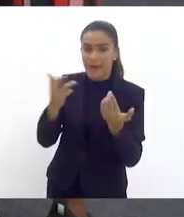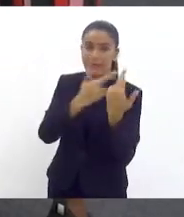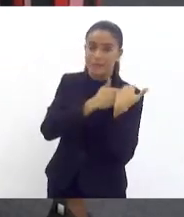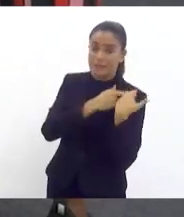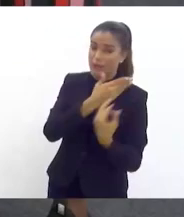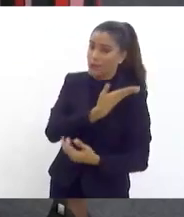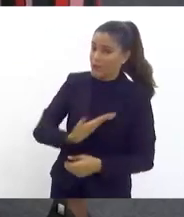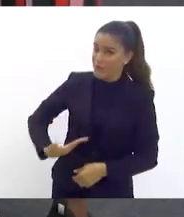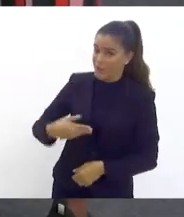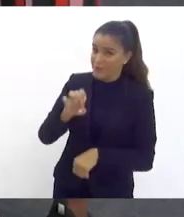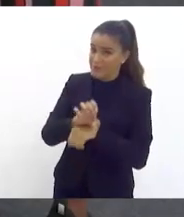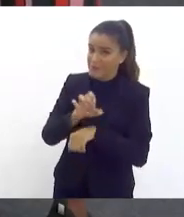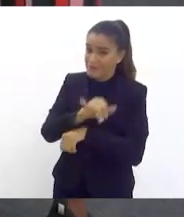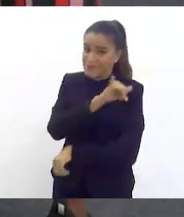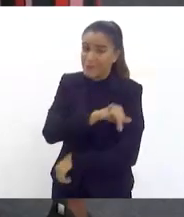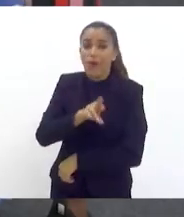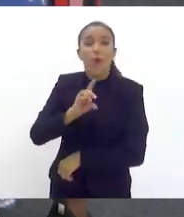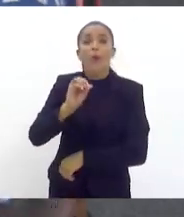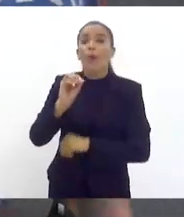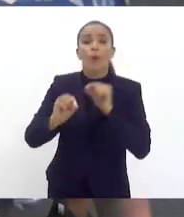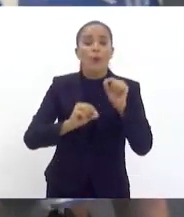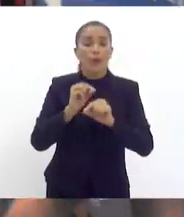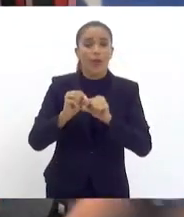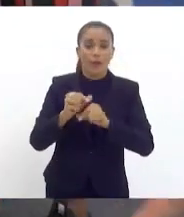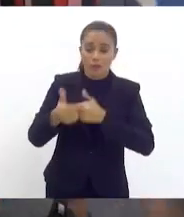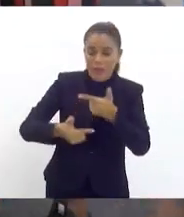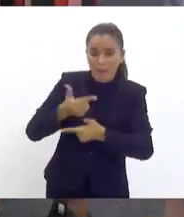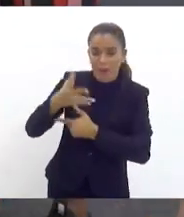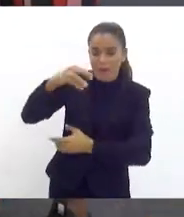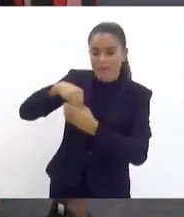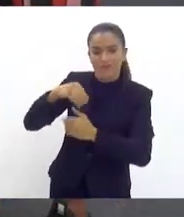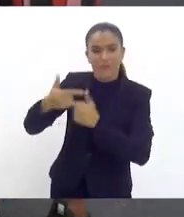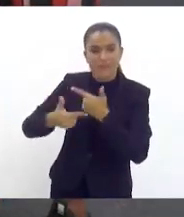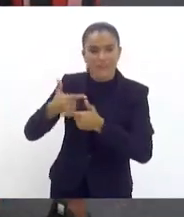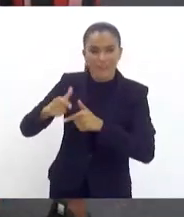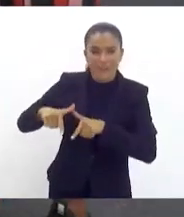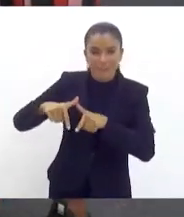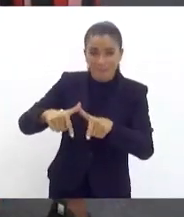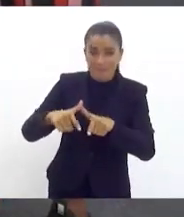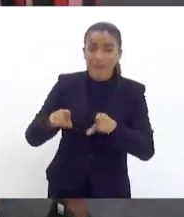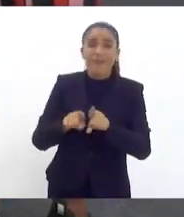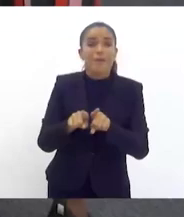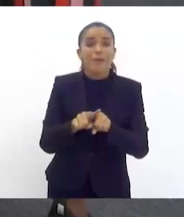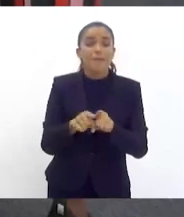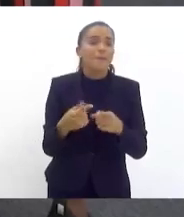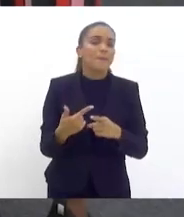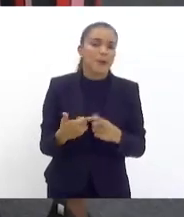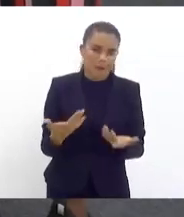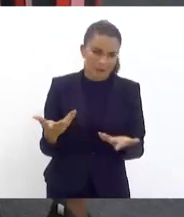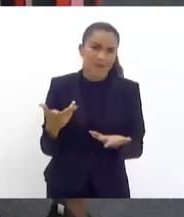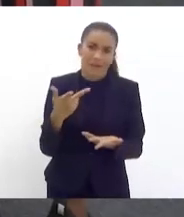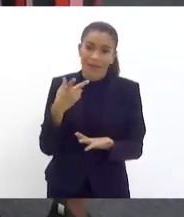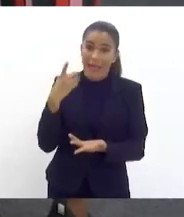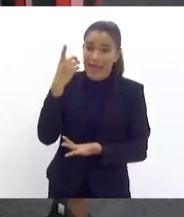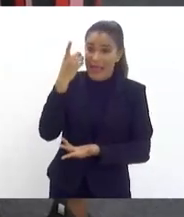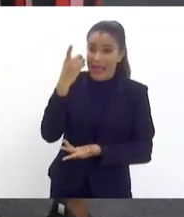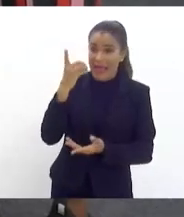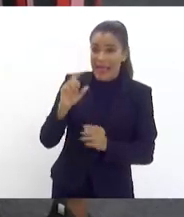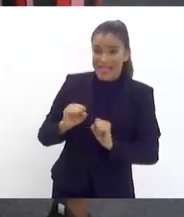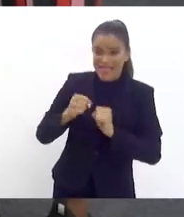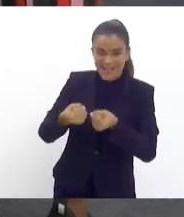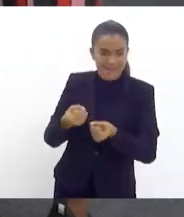do governo do Estado do Rio de Janeiro a manutenção das atividades ali desenvolvidas. Sobretudo porque, como bem colocou aqui a